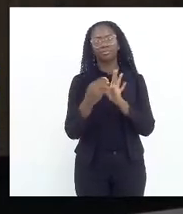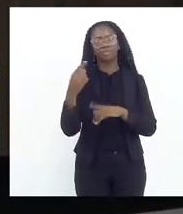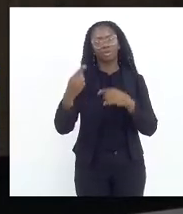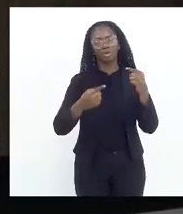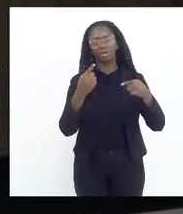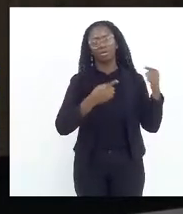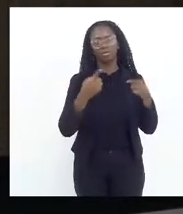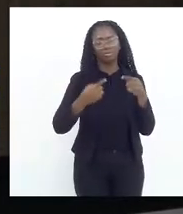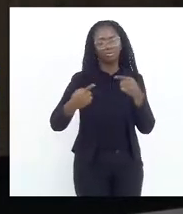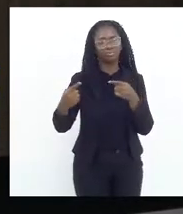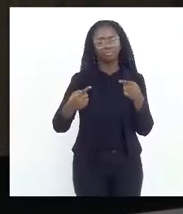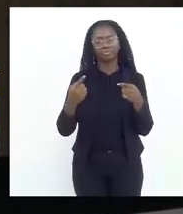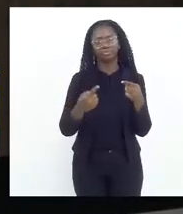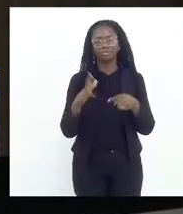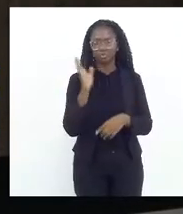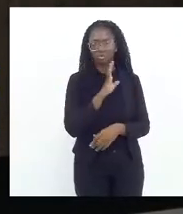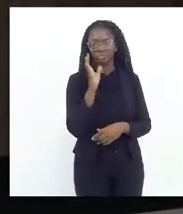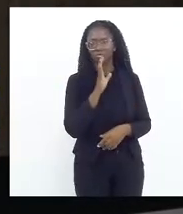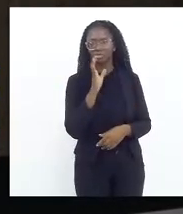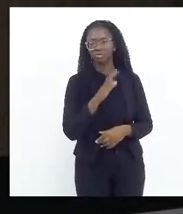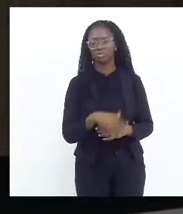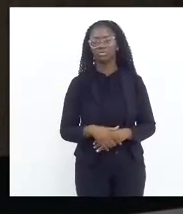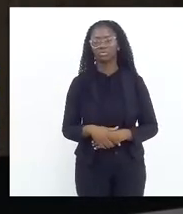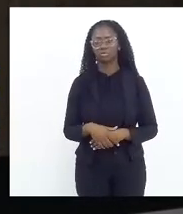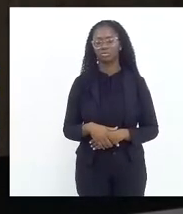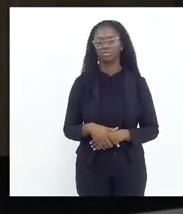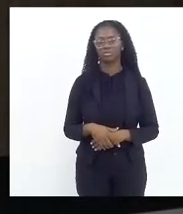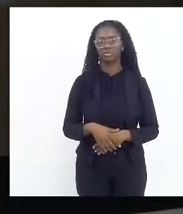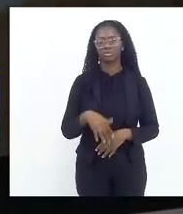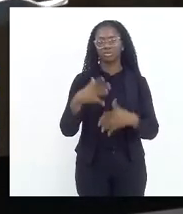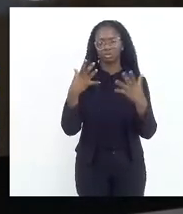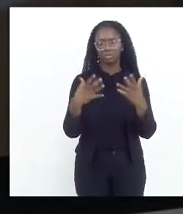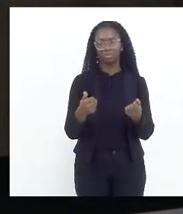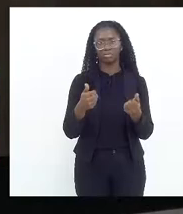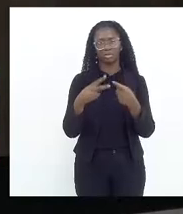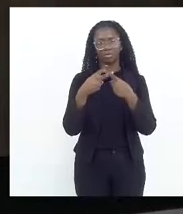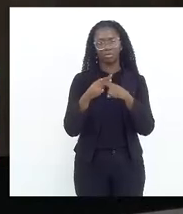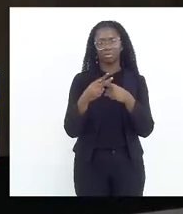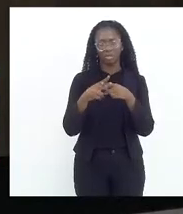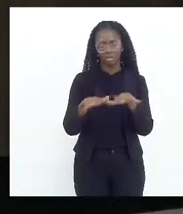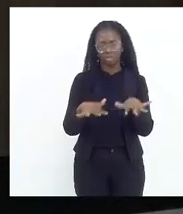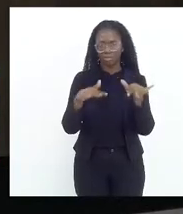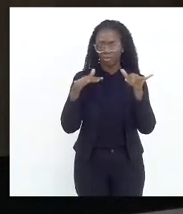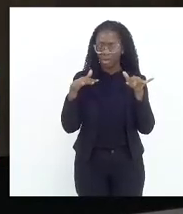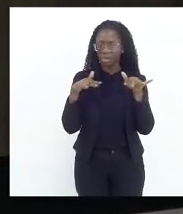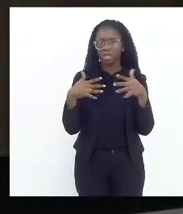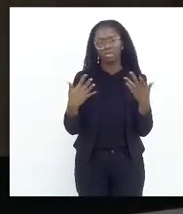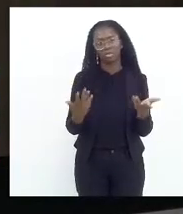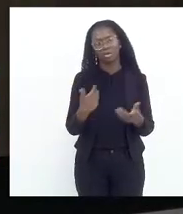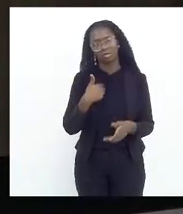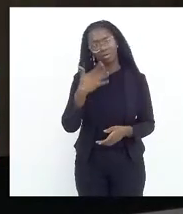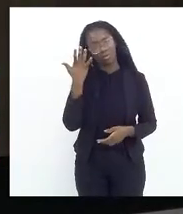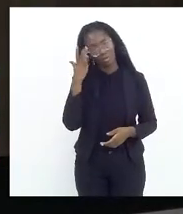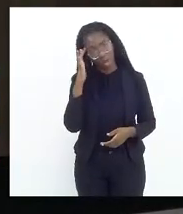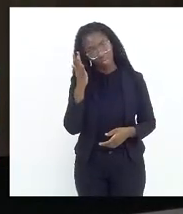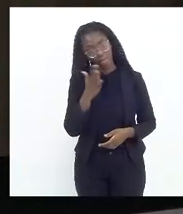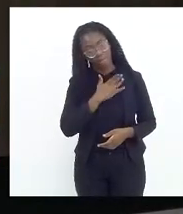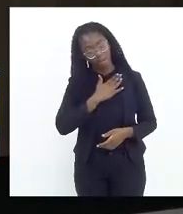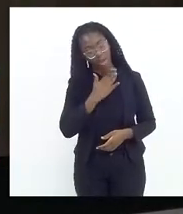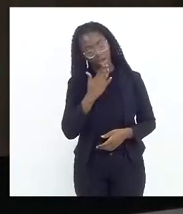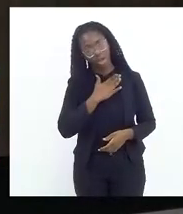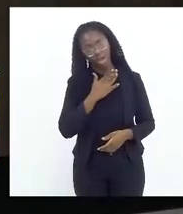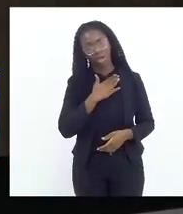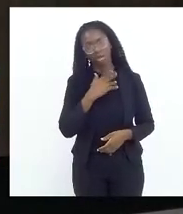discussão em regime de urgência. O projeto recebeu emendas de plenário. Então, o meu parecer é